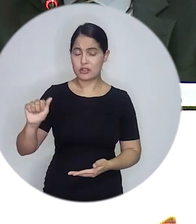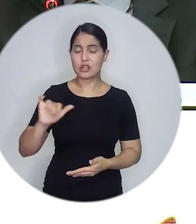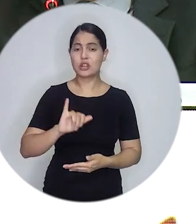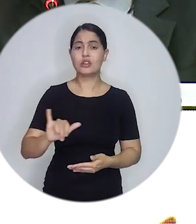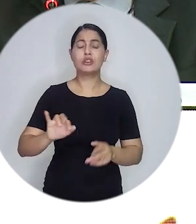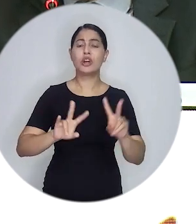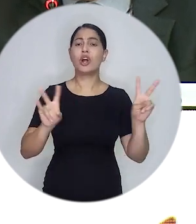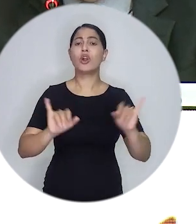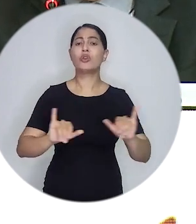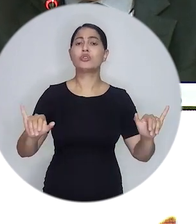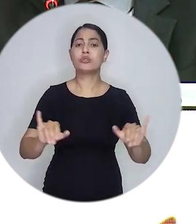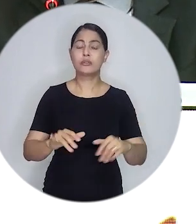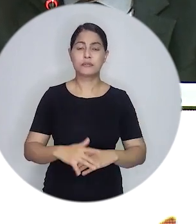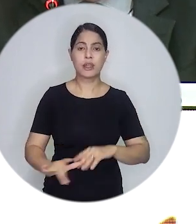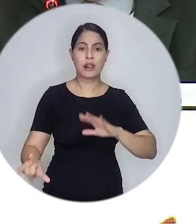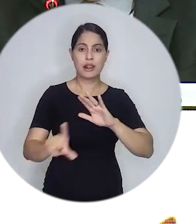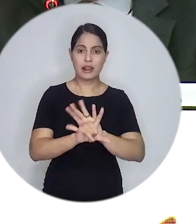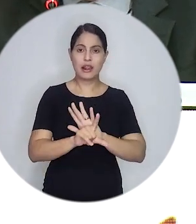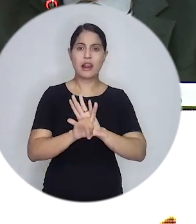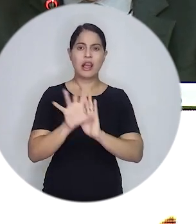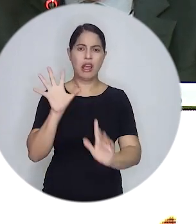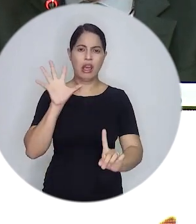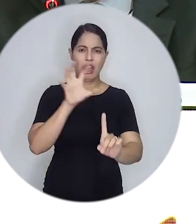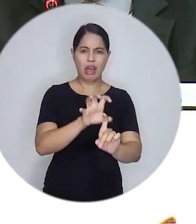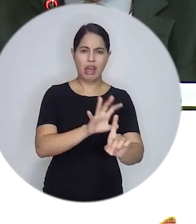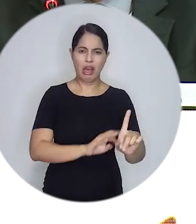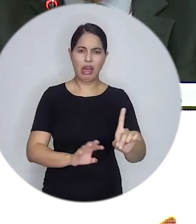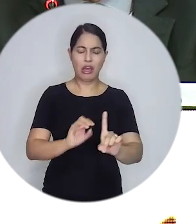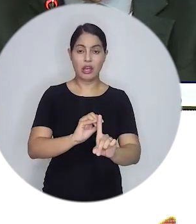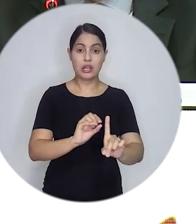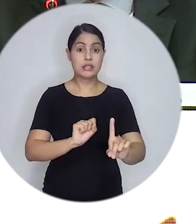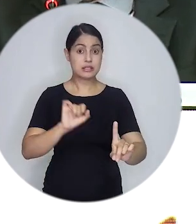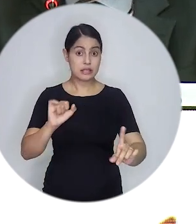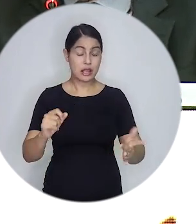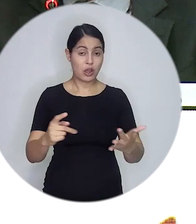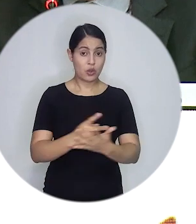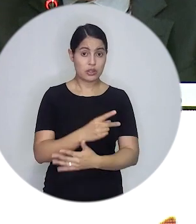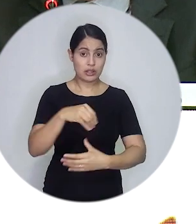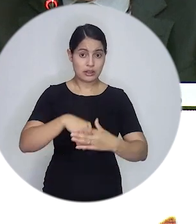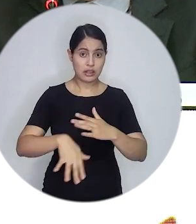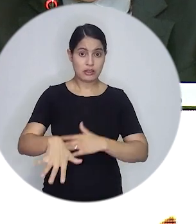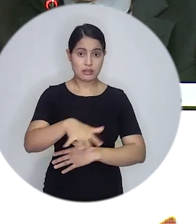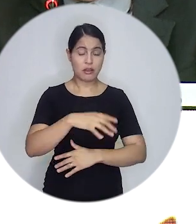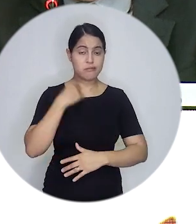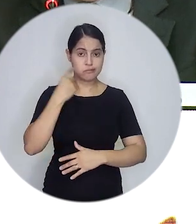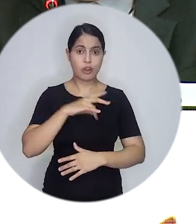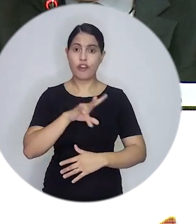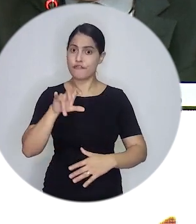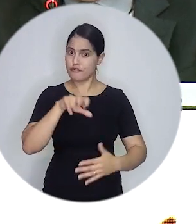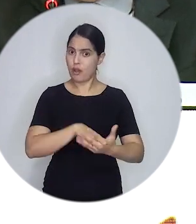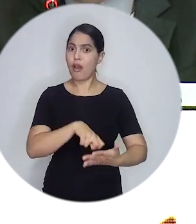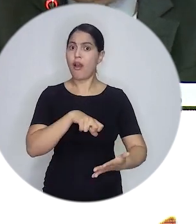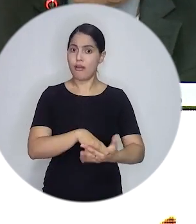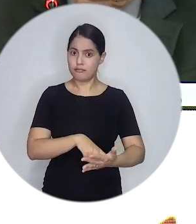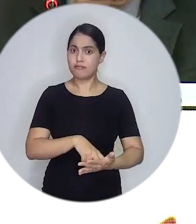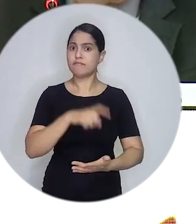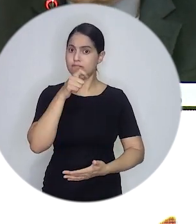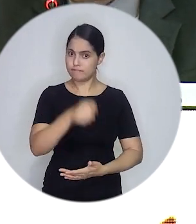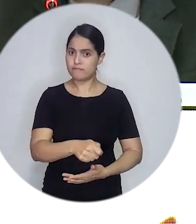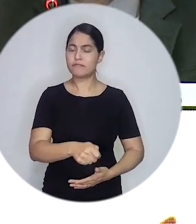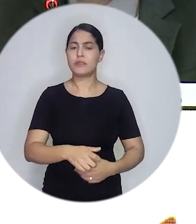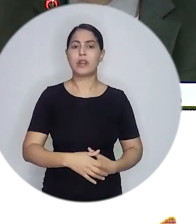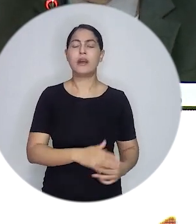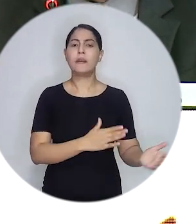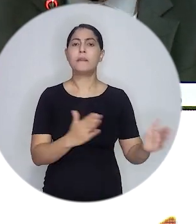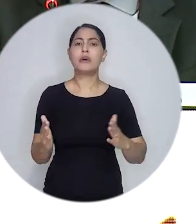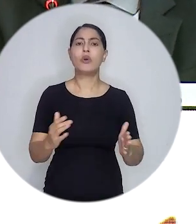Rosa, aprovamos a lei do assédio, que criou a infração ético-disciplinar para combater o assédio na advocacia. Essa